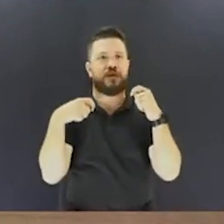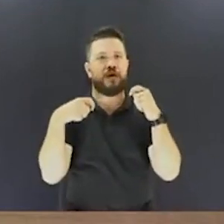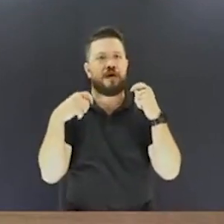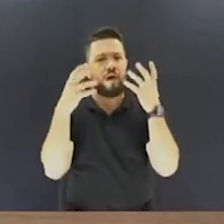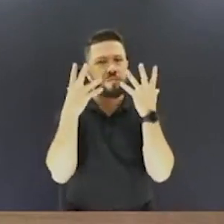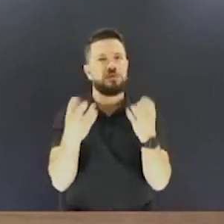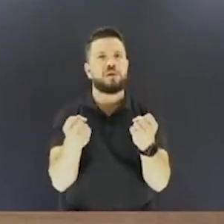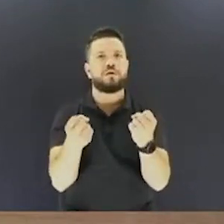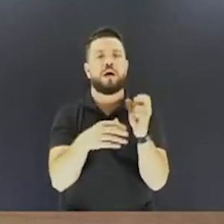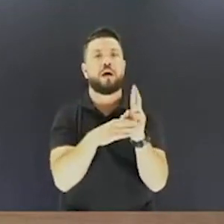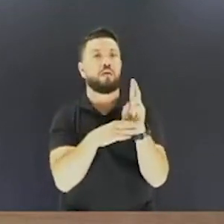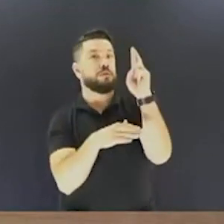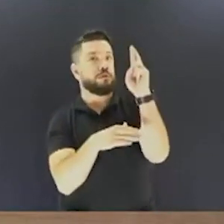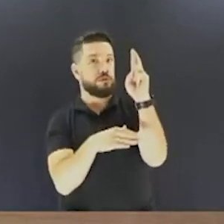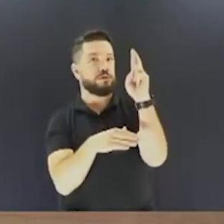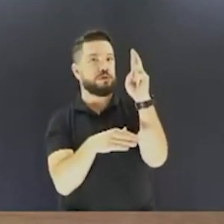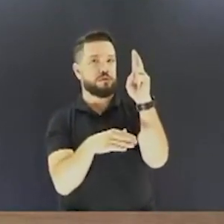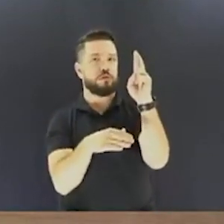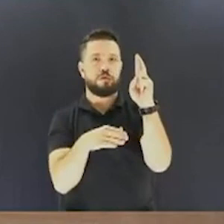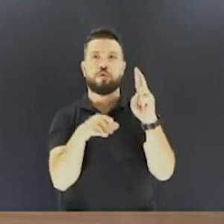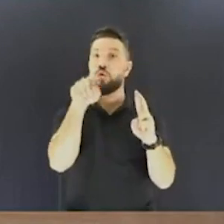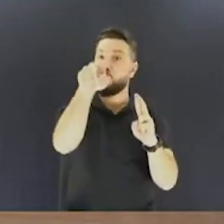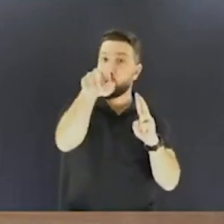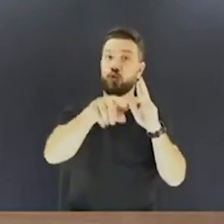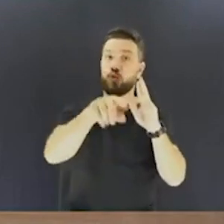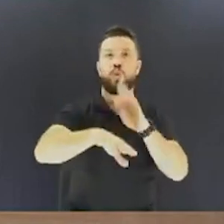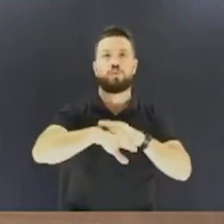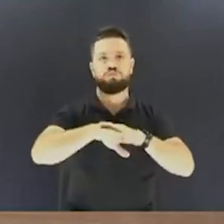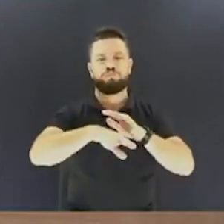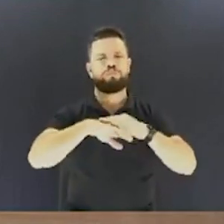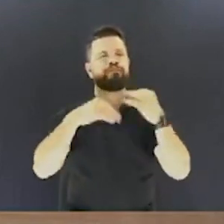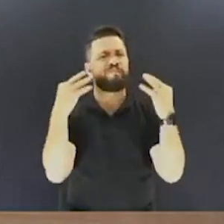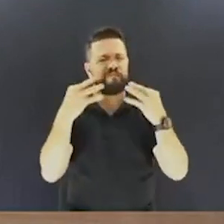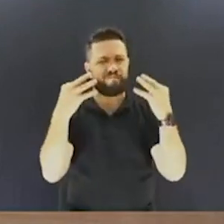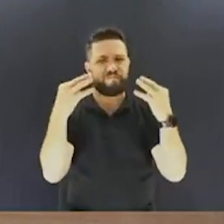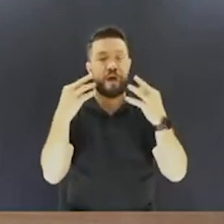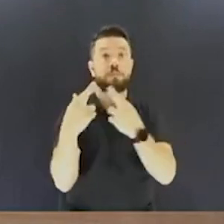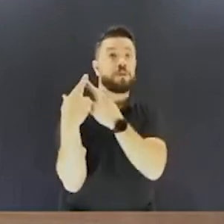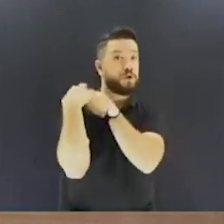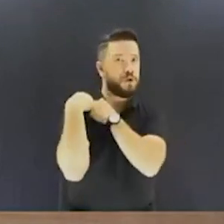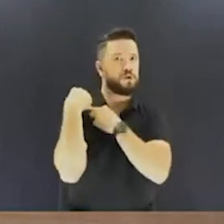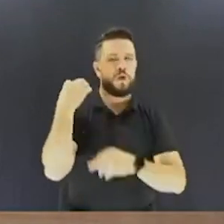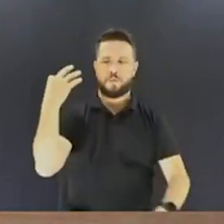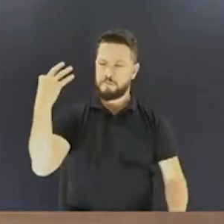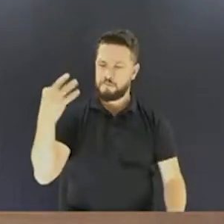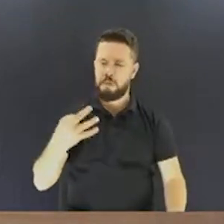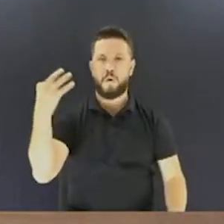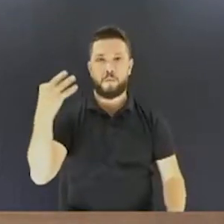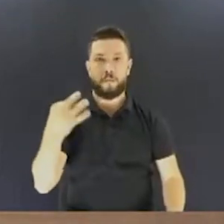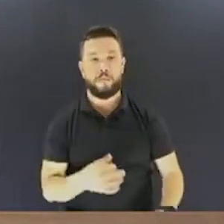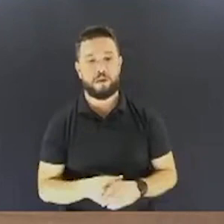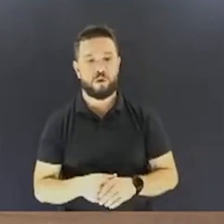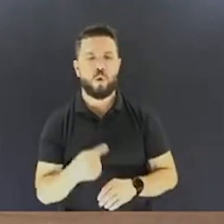o senhor faz de forma muito competente a representação das pessoas com deficiência. Não é teu único tema, mas é um tema